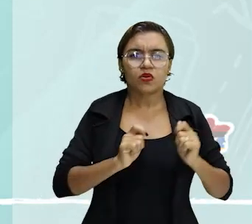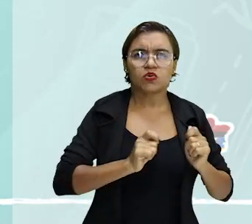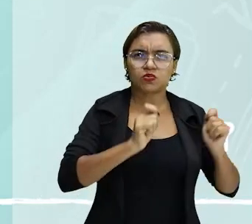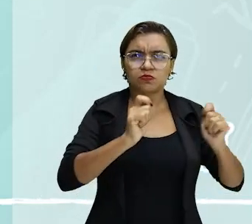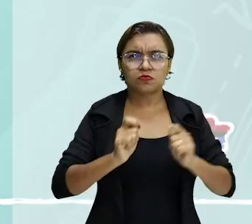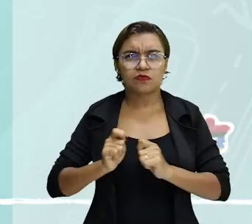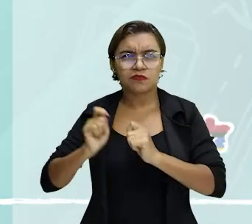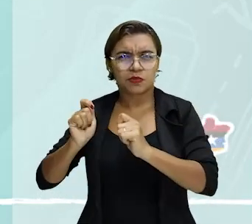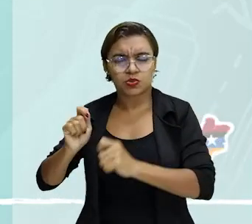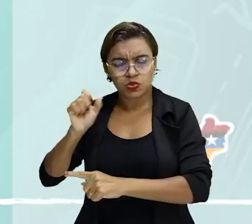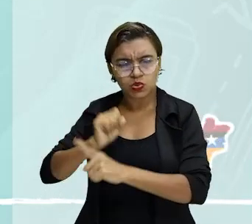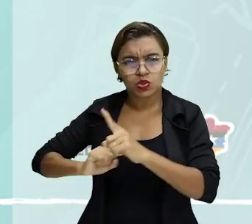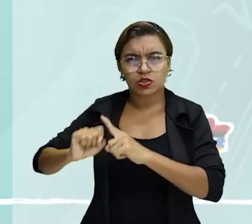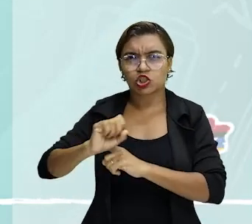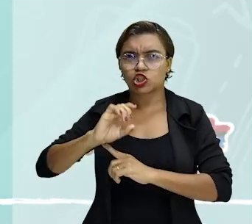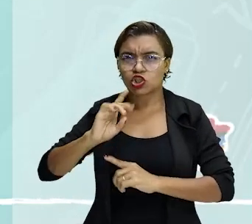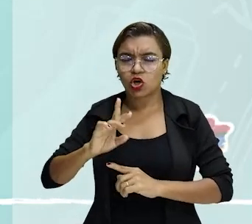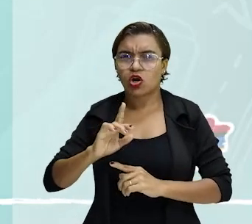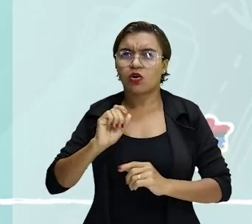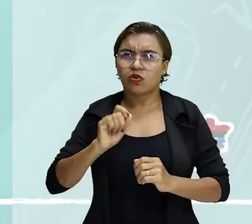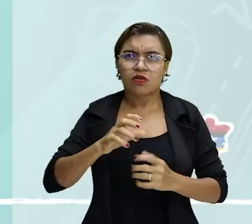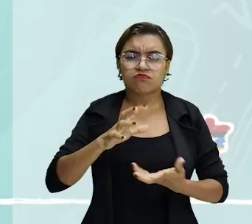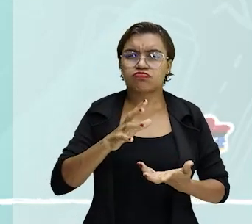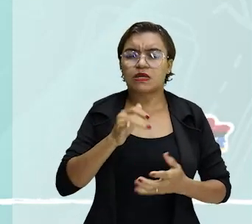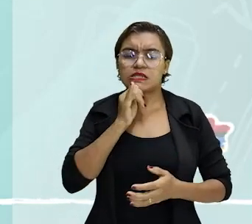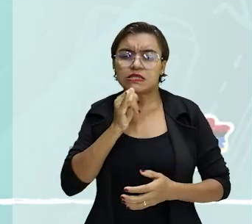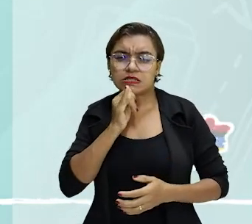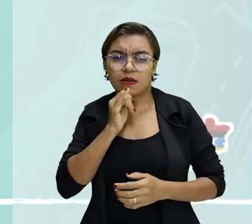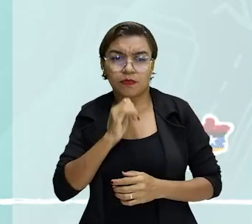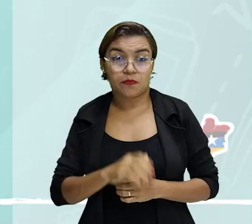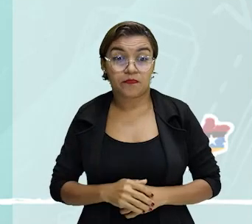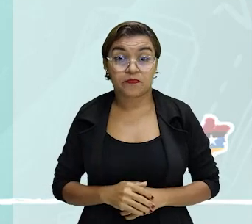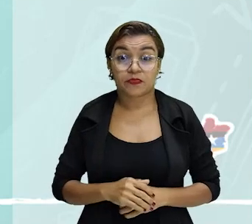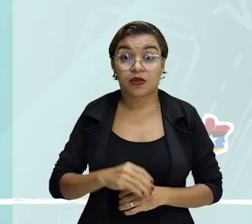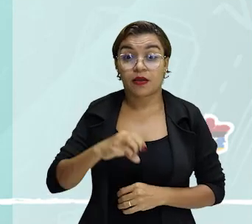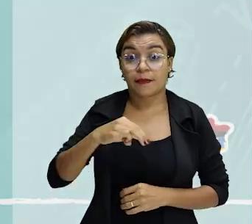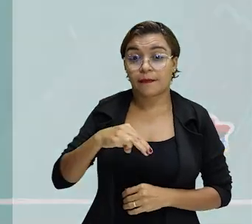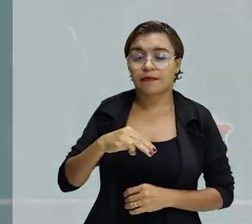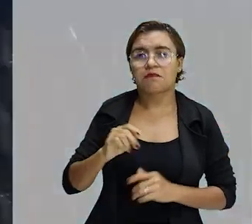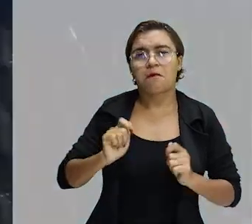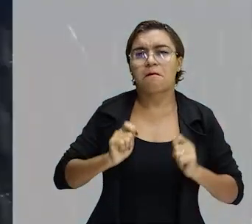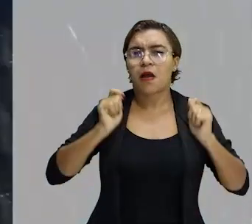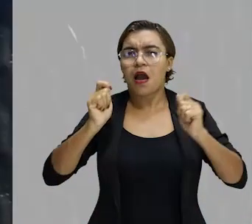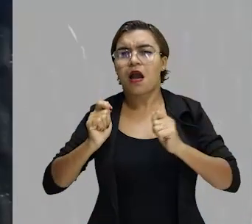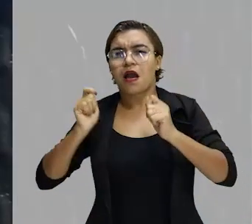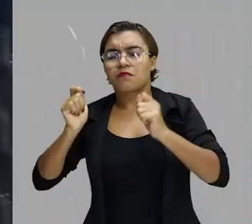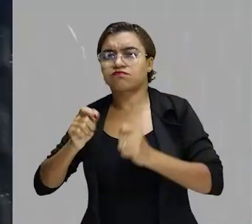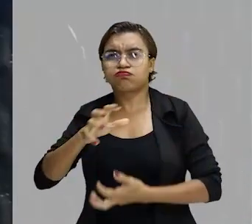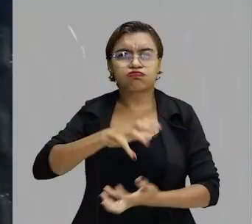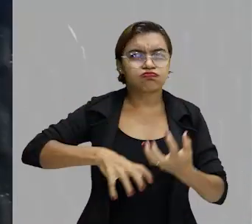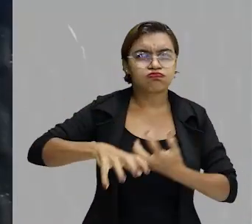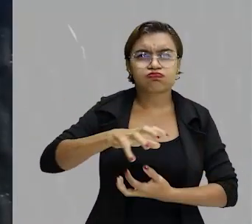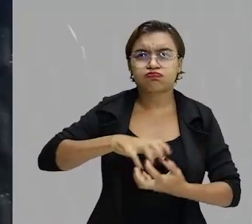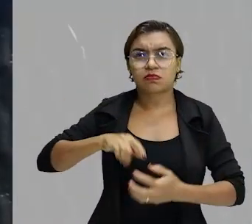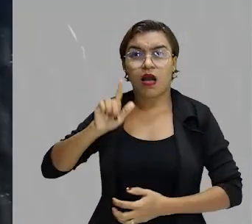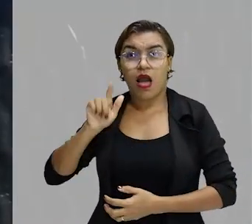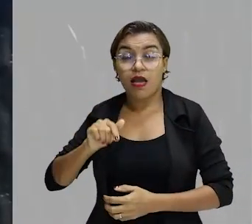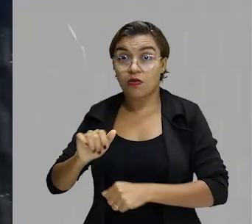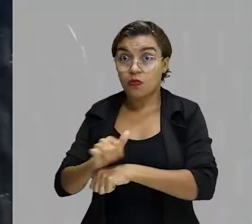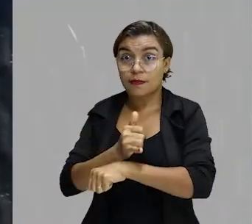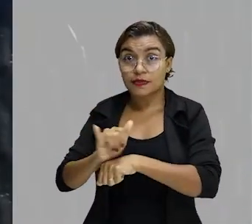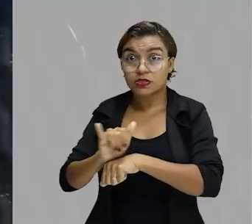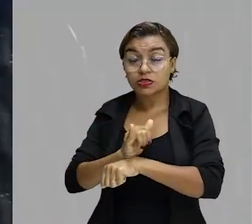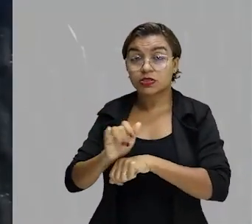se limitam somente às manifestações. Manifestação, passeata, greve, é uma